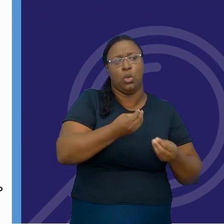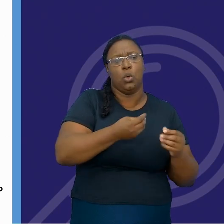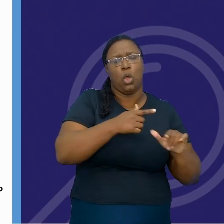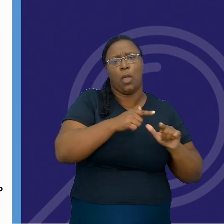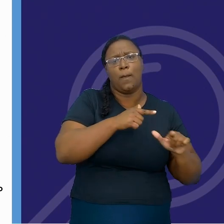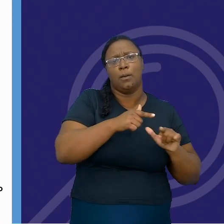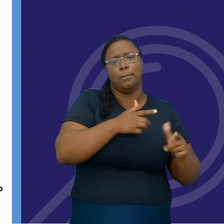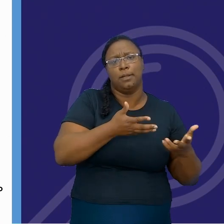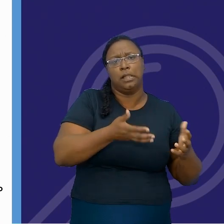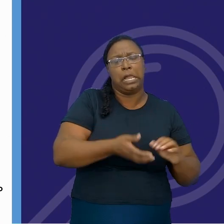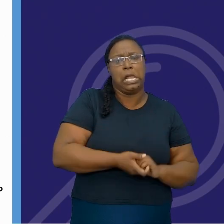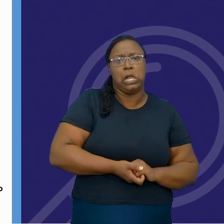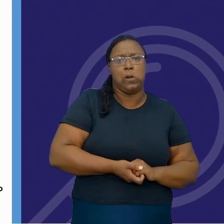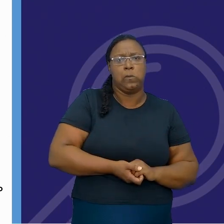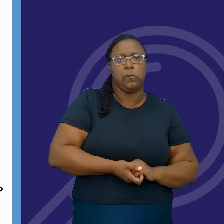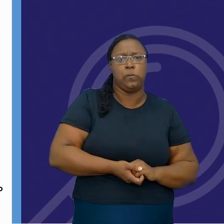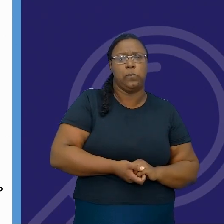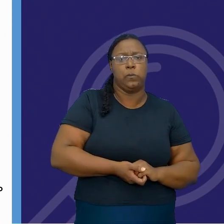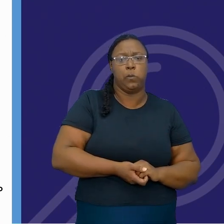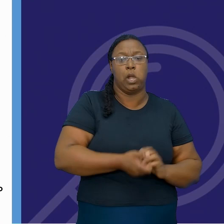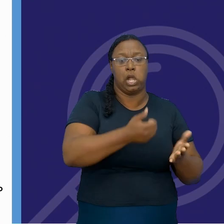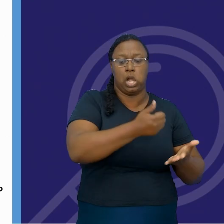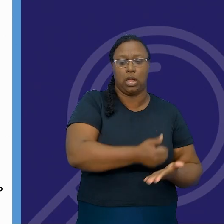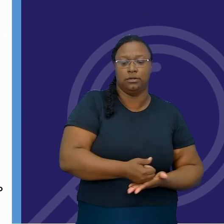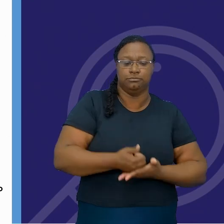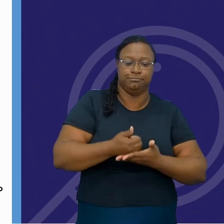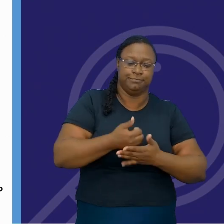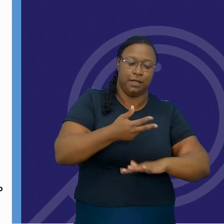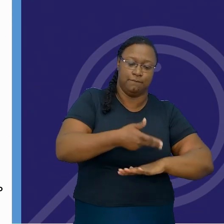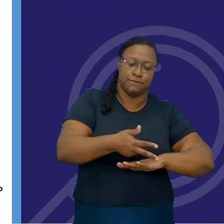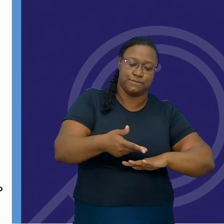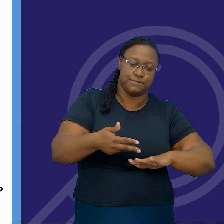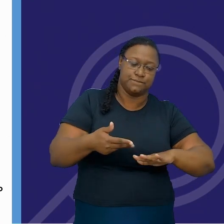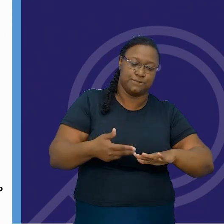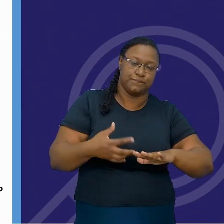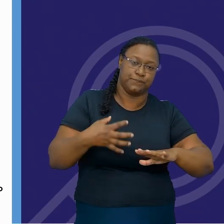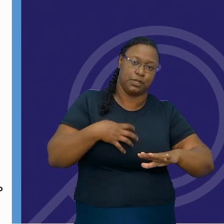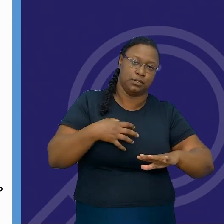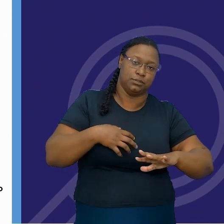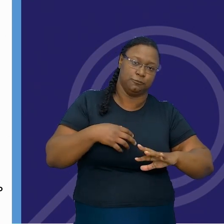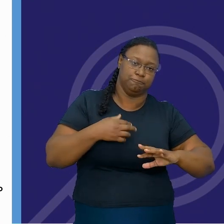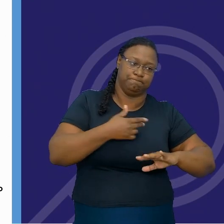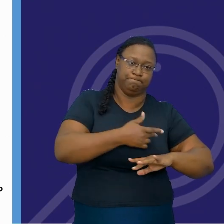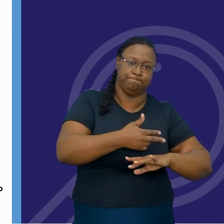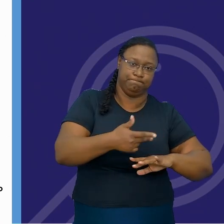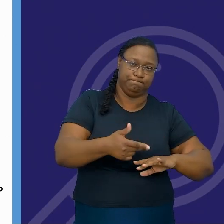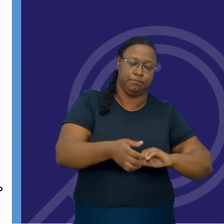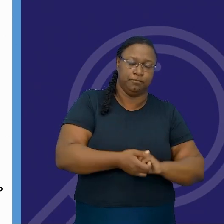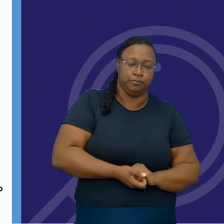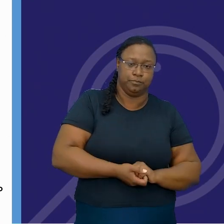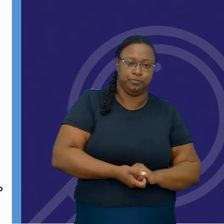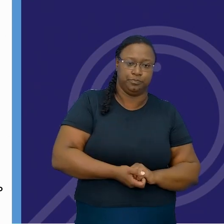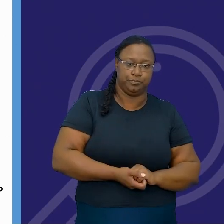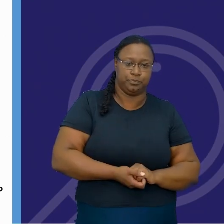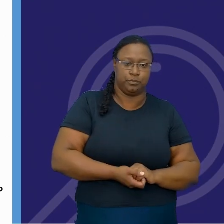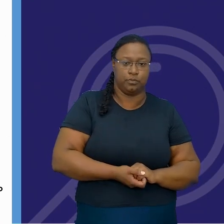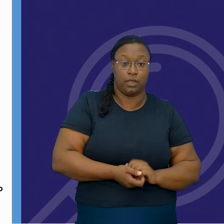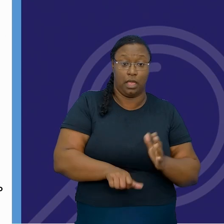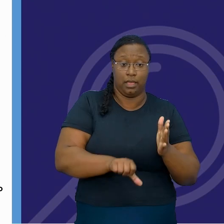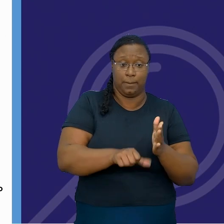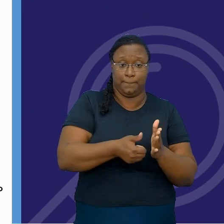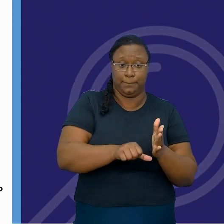pelo mesmo professor, né, tentando trazer as diversas perspectivas disciplinares. Essa primeira questão,